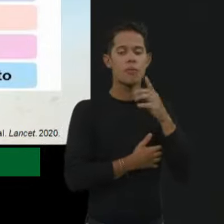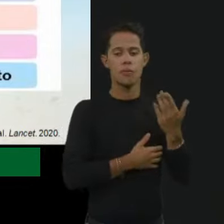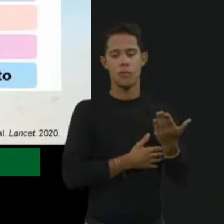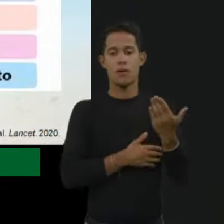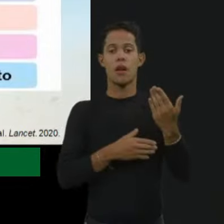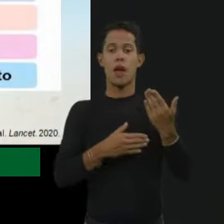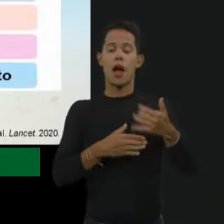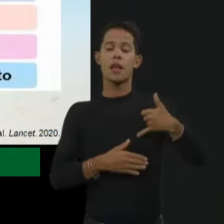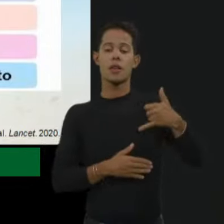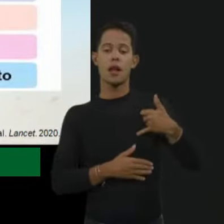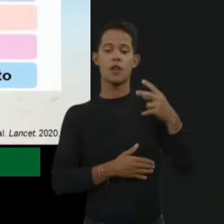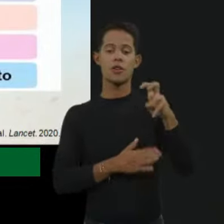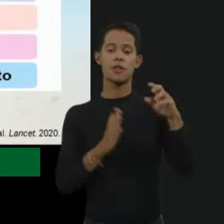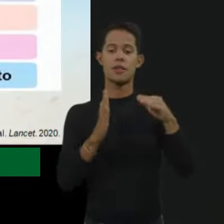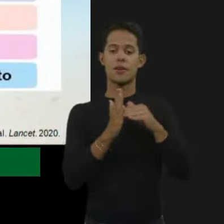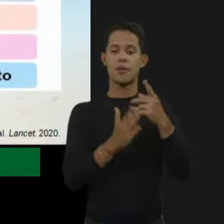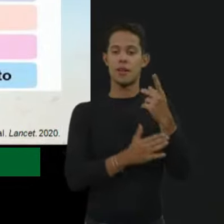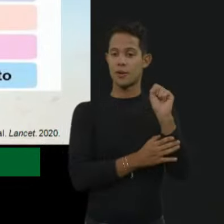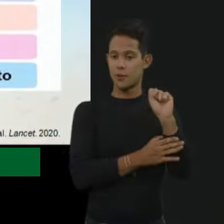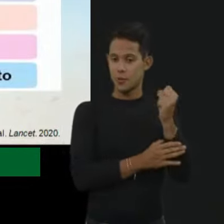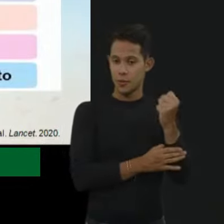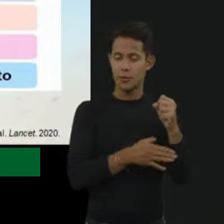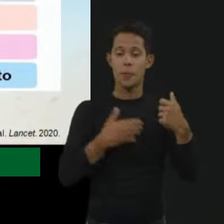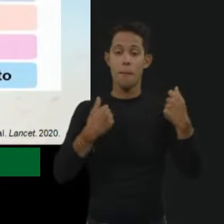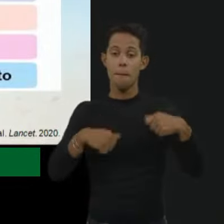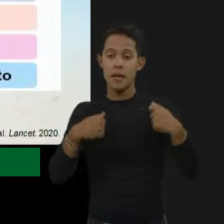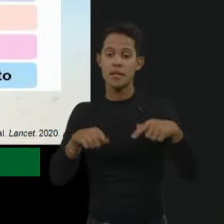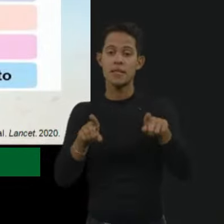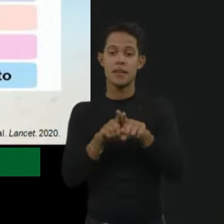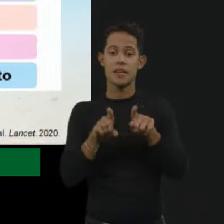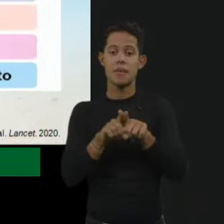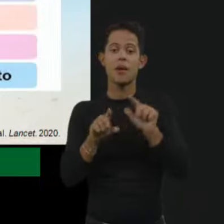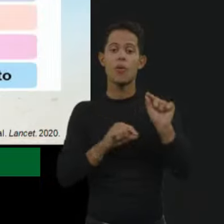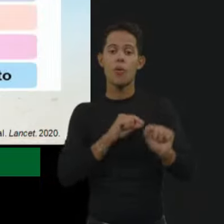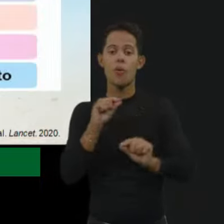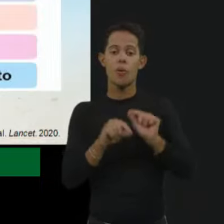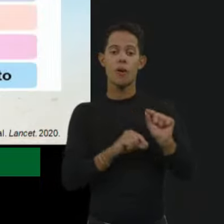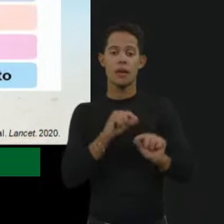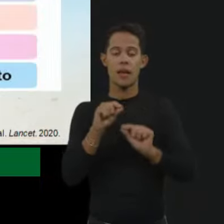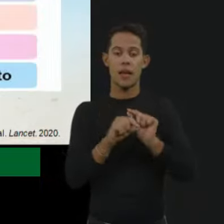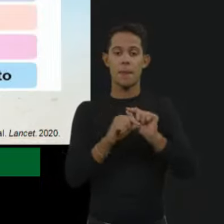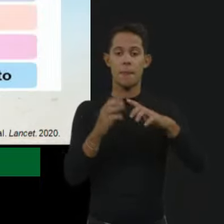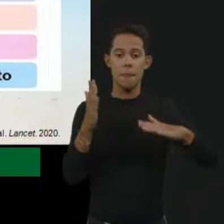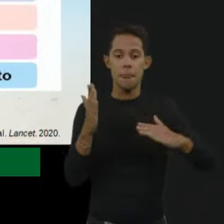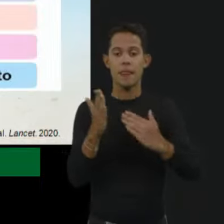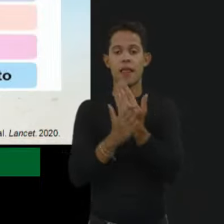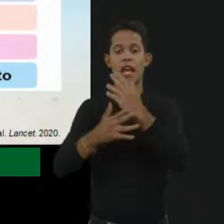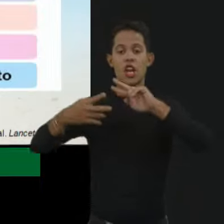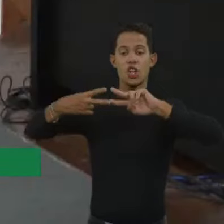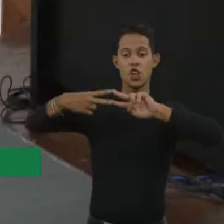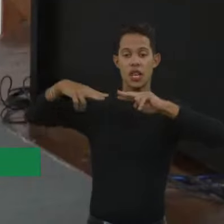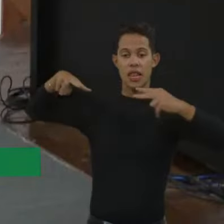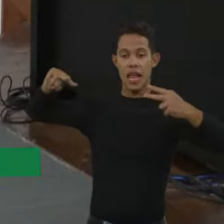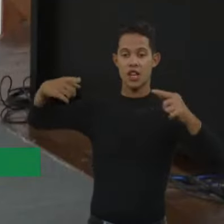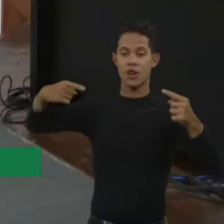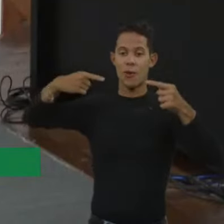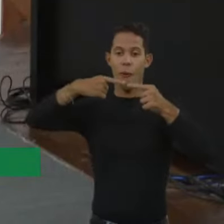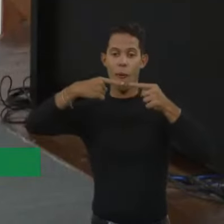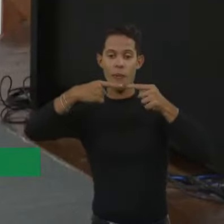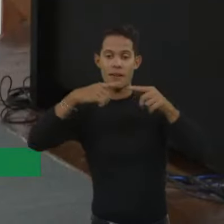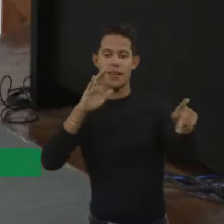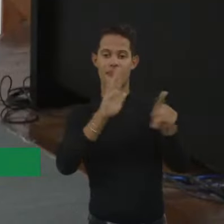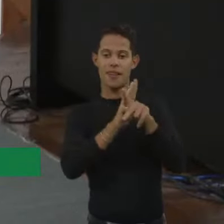de 5 a 18 anos, tem que ter a confirmação genética do paciente